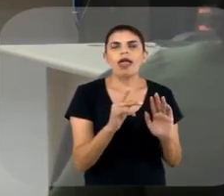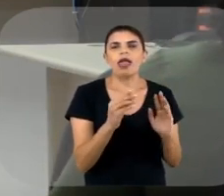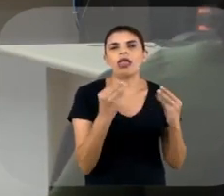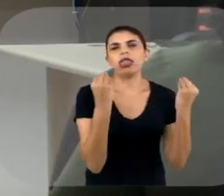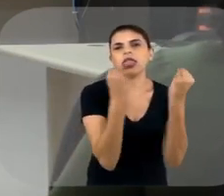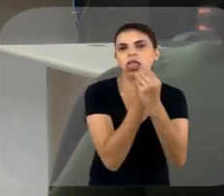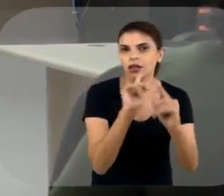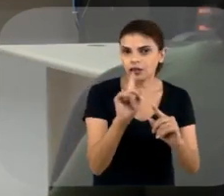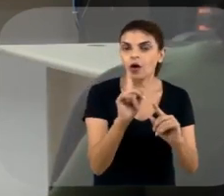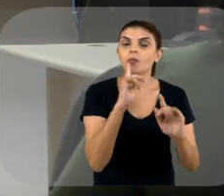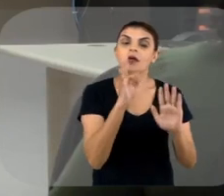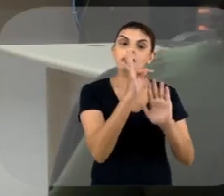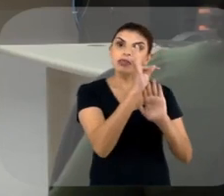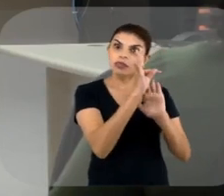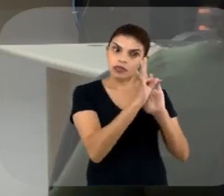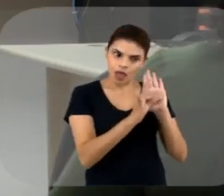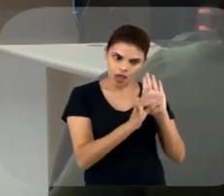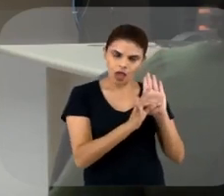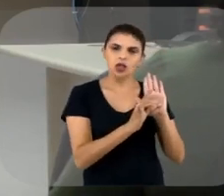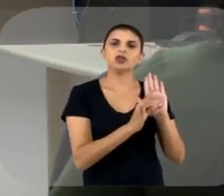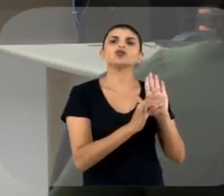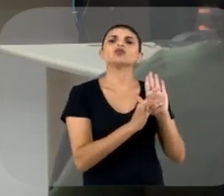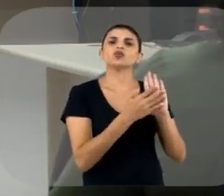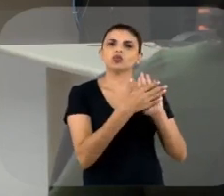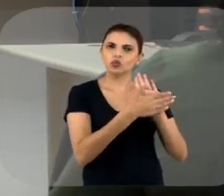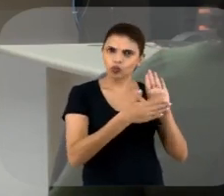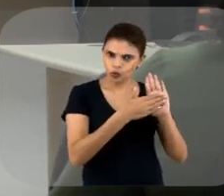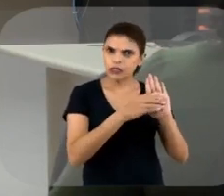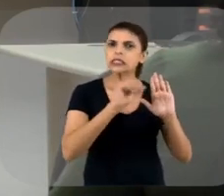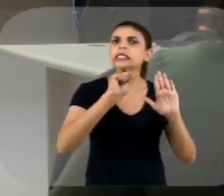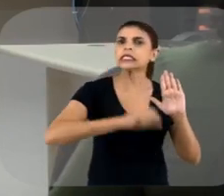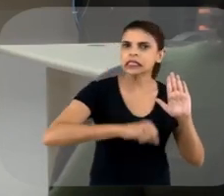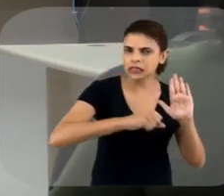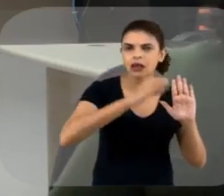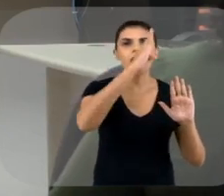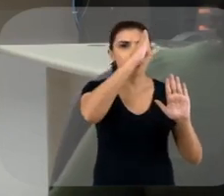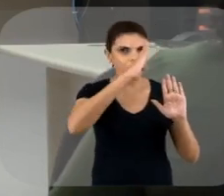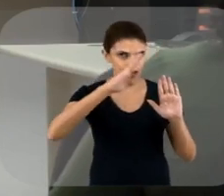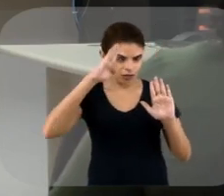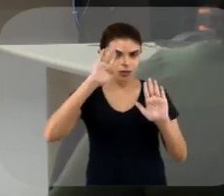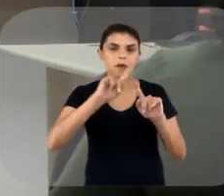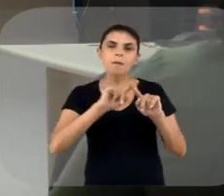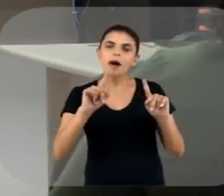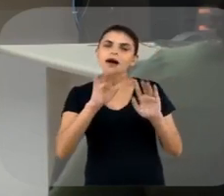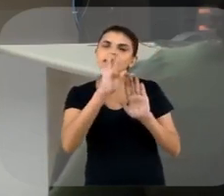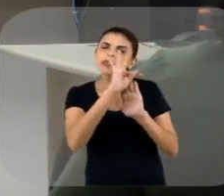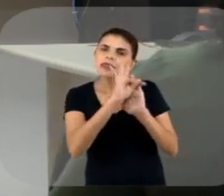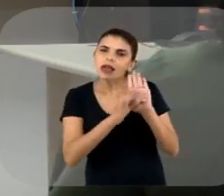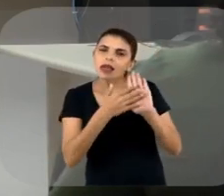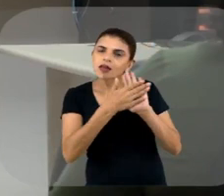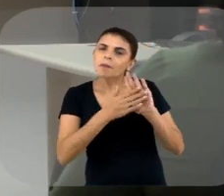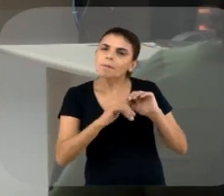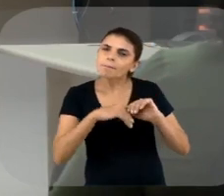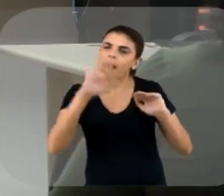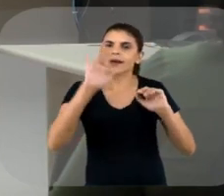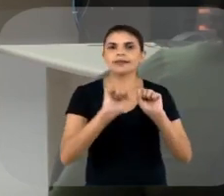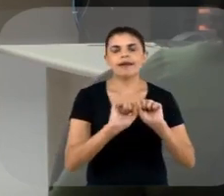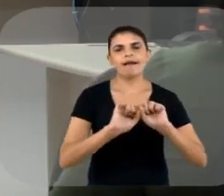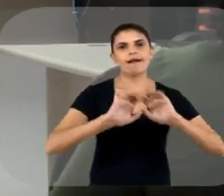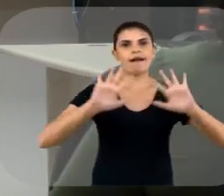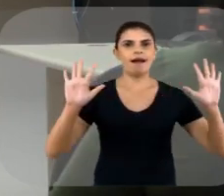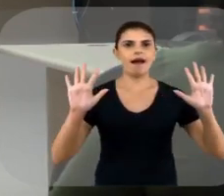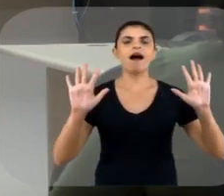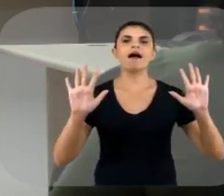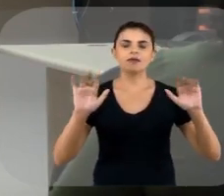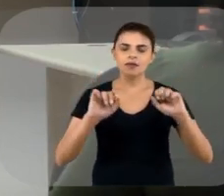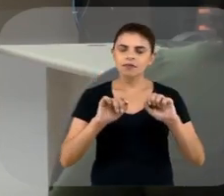tirar o rigor acadêmico, né, o rigor do conhecimento, mas um